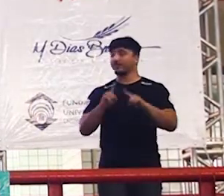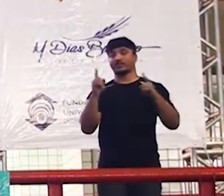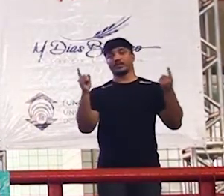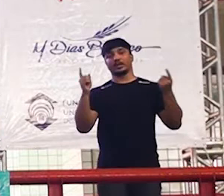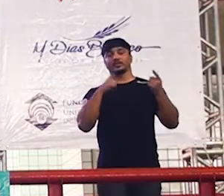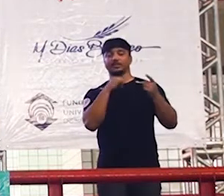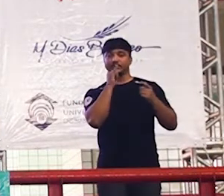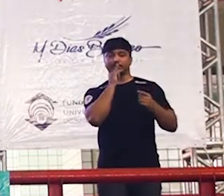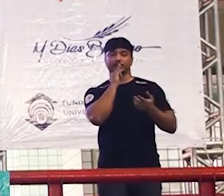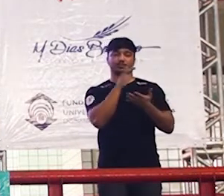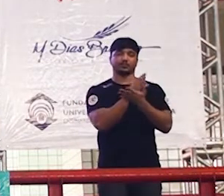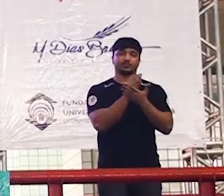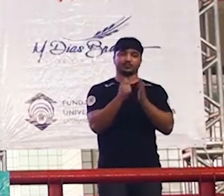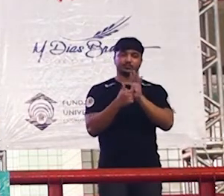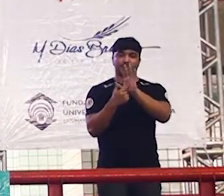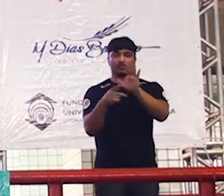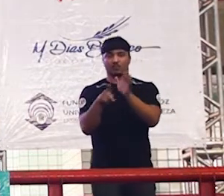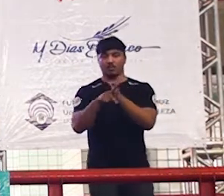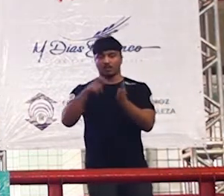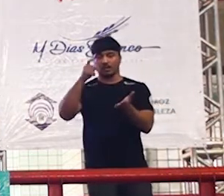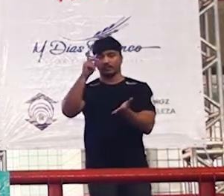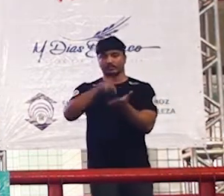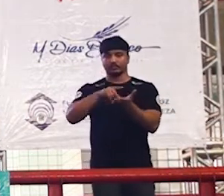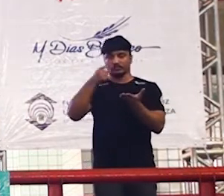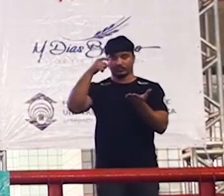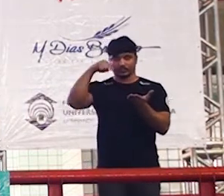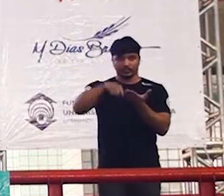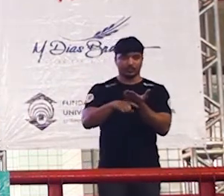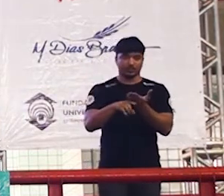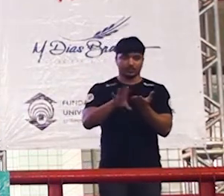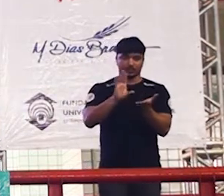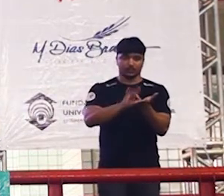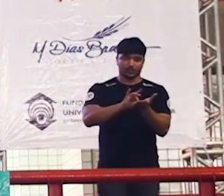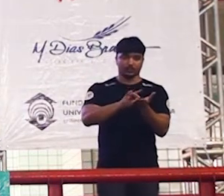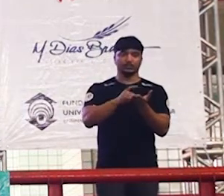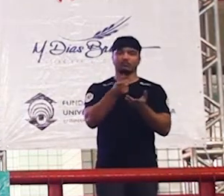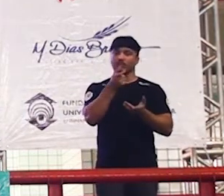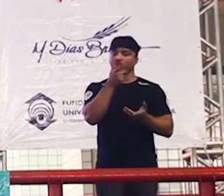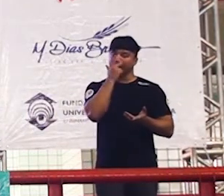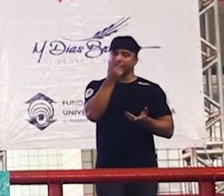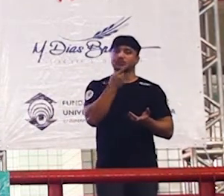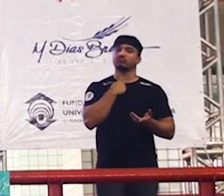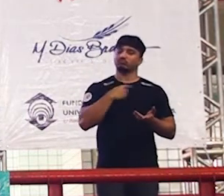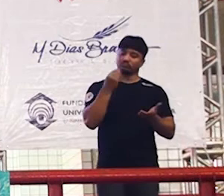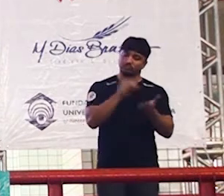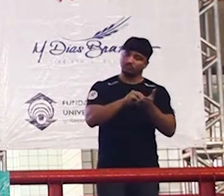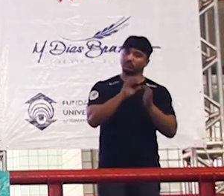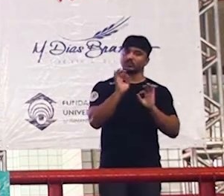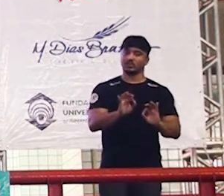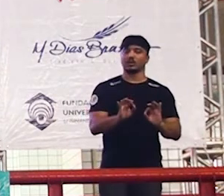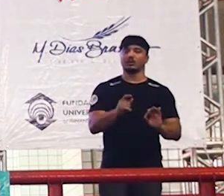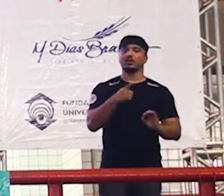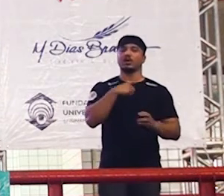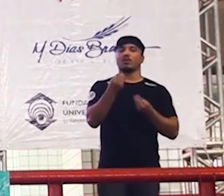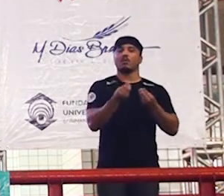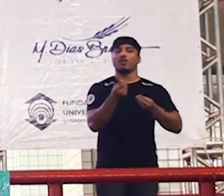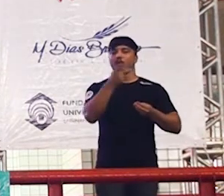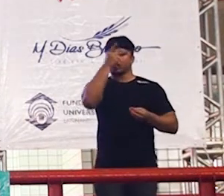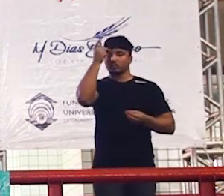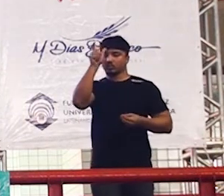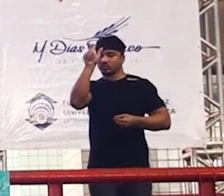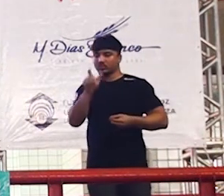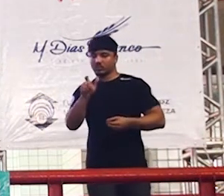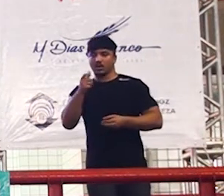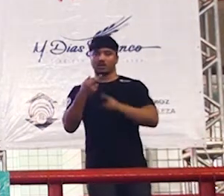Mas nós temos a ironia literária, a ironia intencional, a ironia em que há um